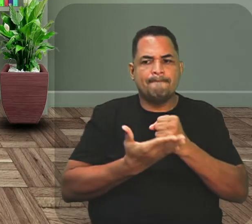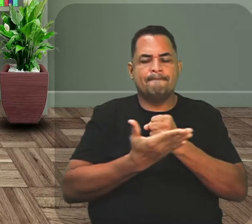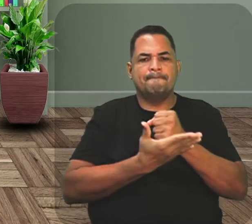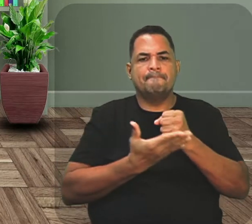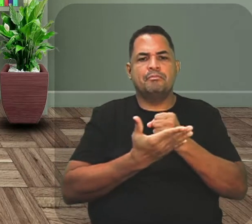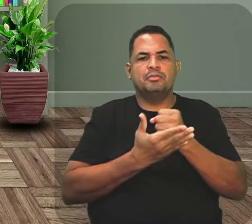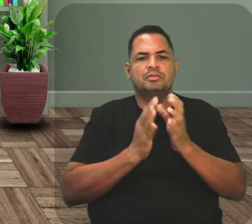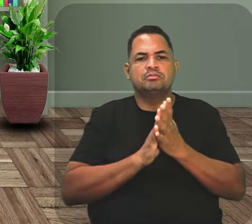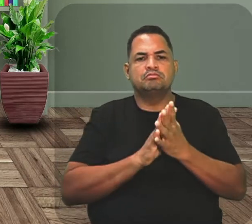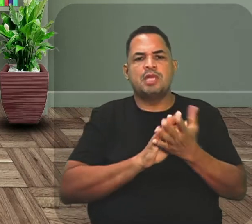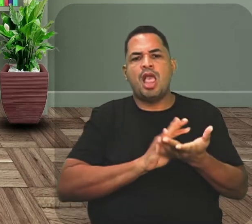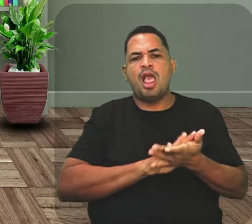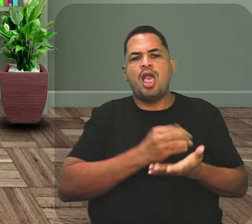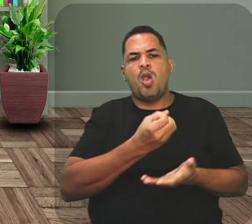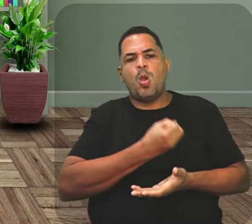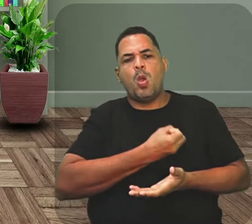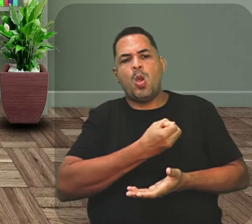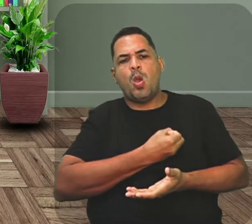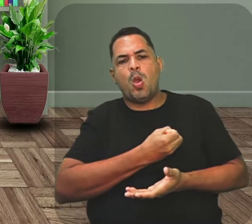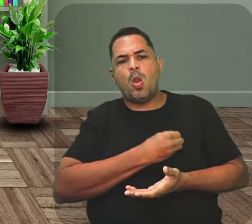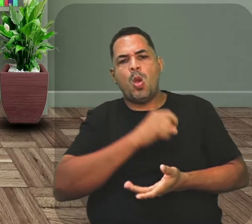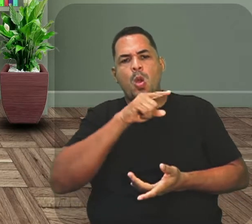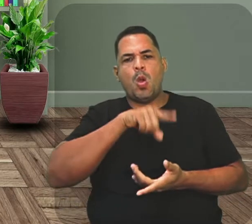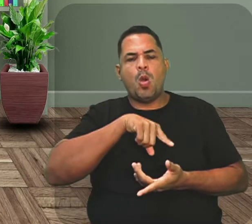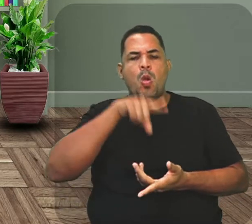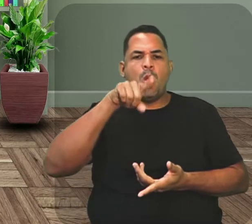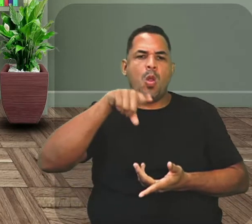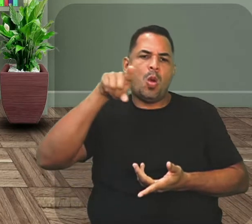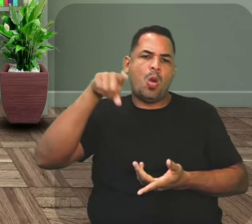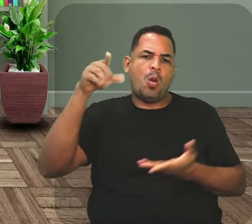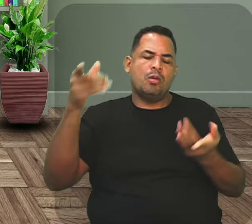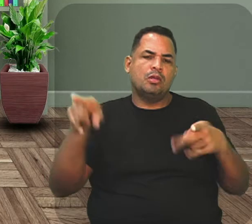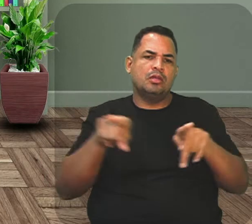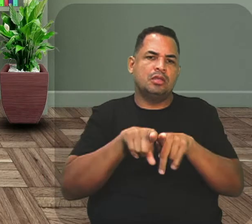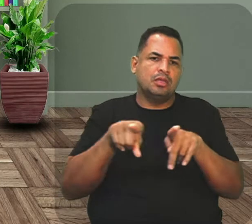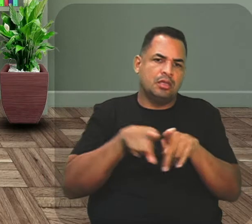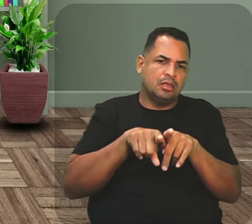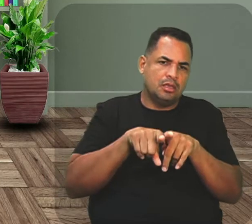uma estatística, né, sempre baseado em